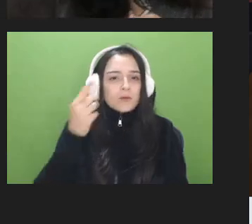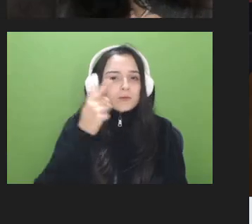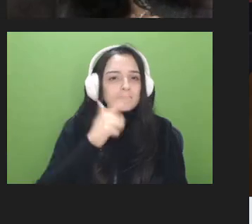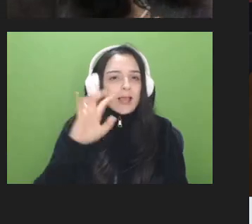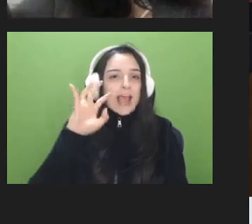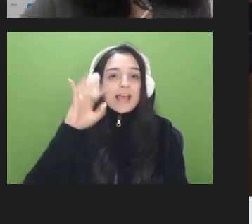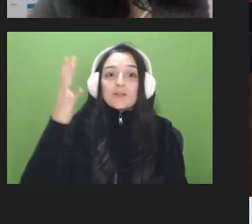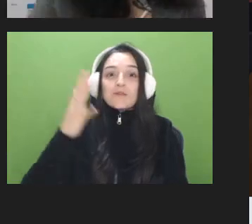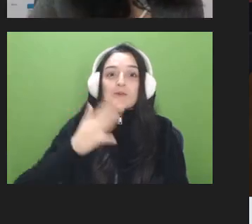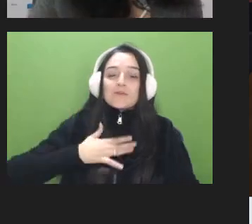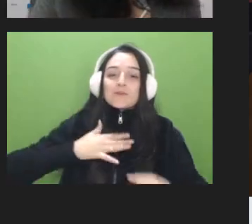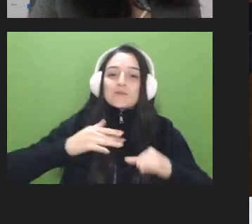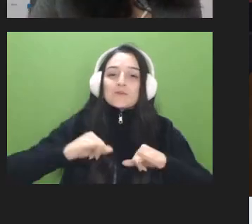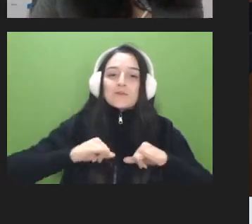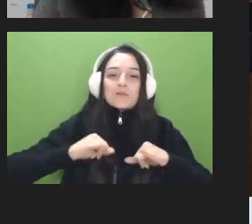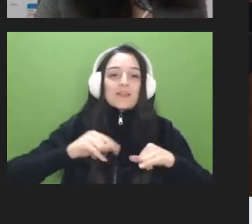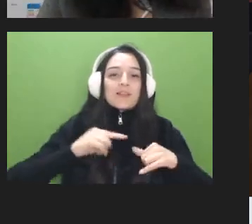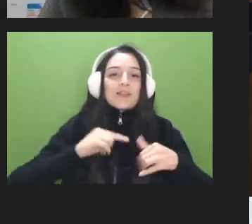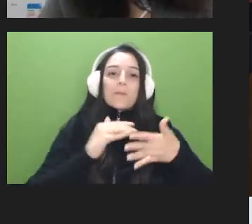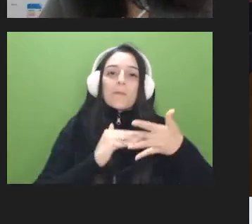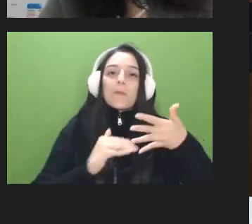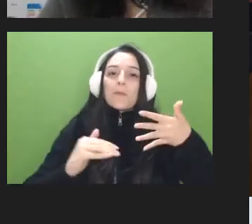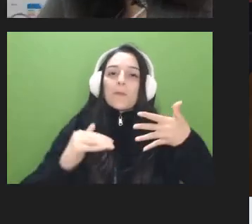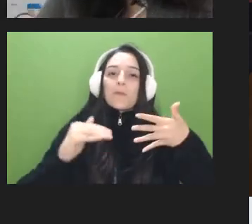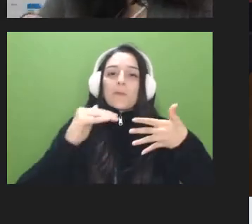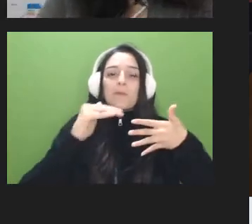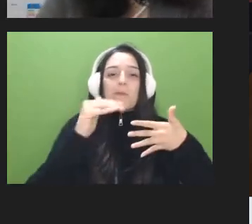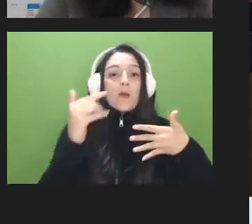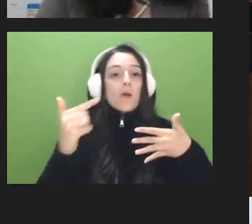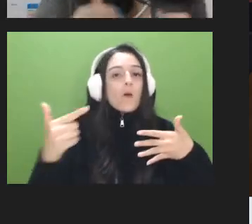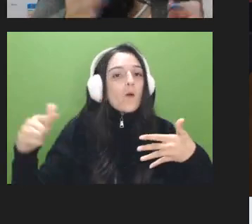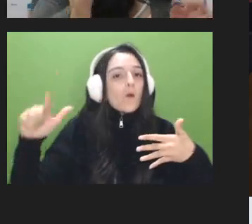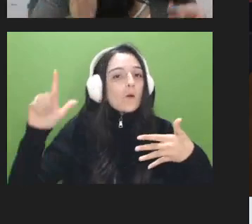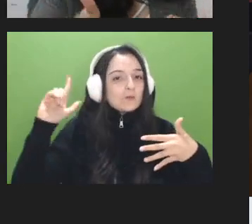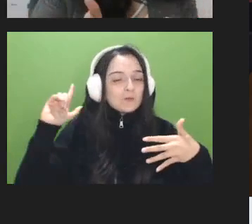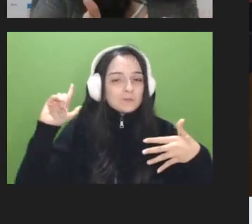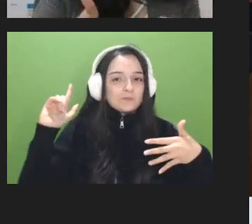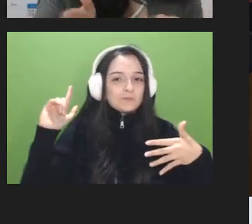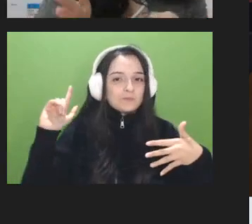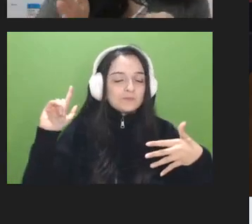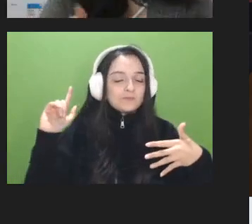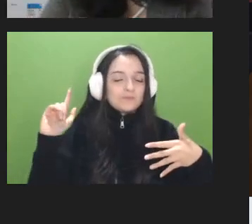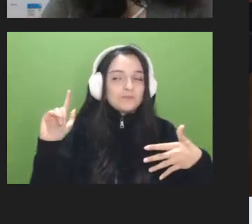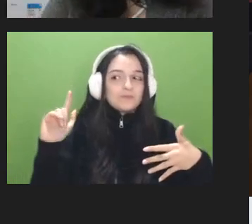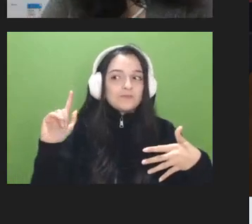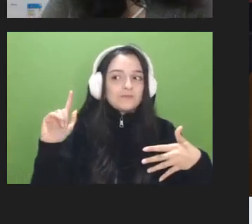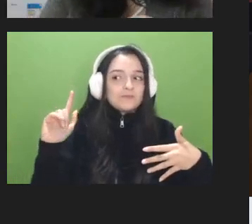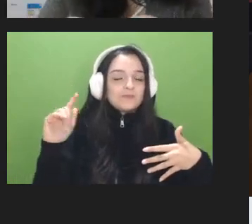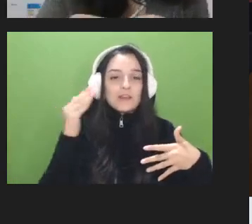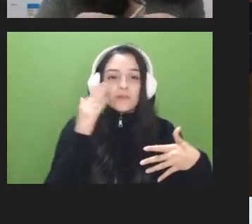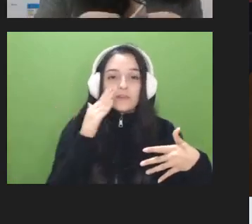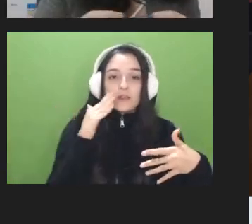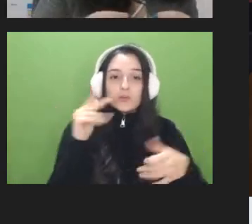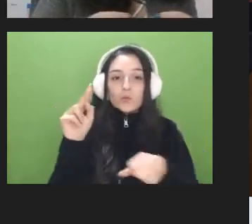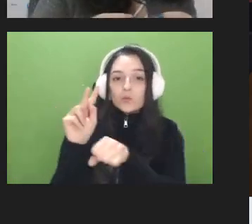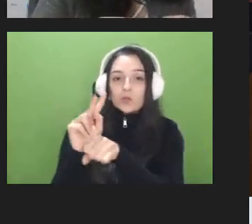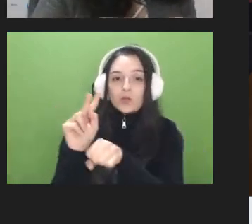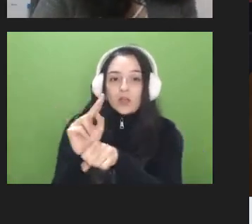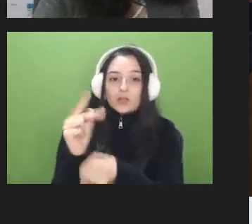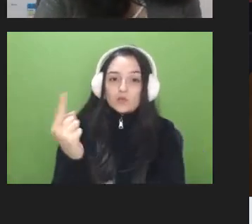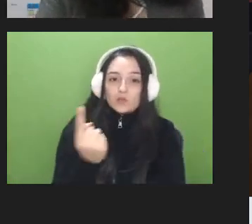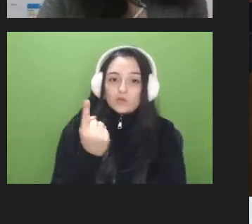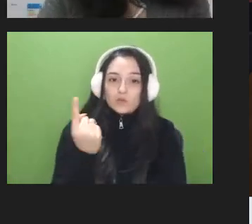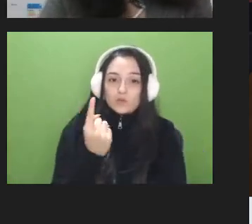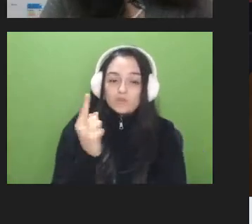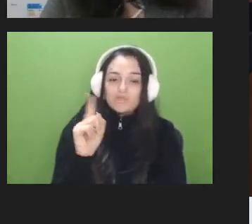atinge outros níveis de interação, né? Então, ao invés de compreender o cuidado como uma ação individual, eu entendo aqui